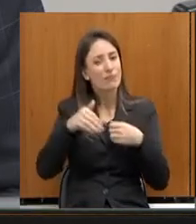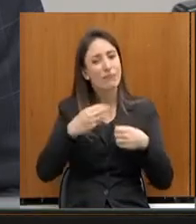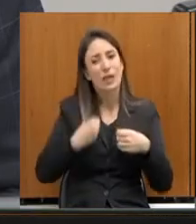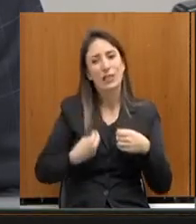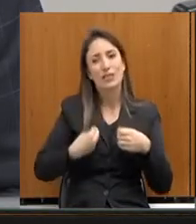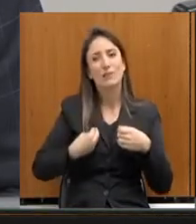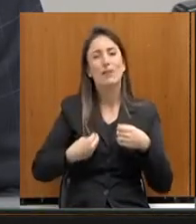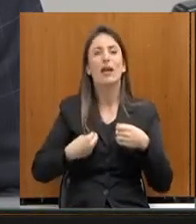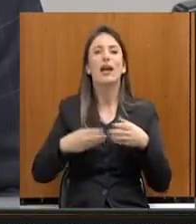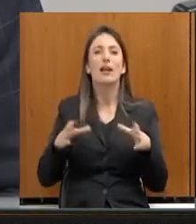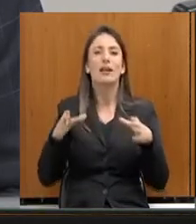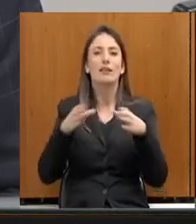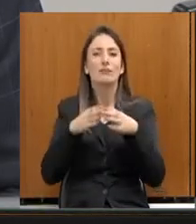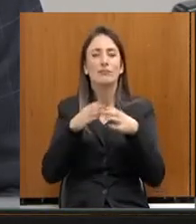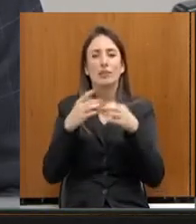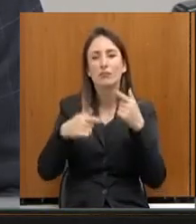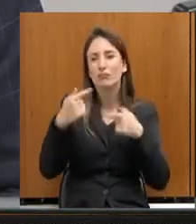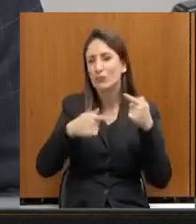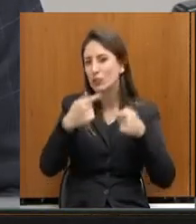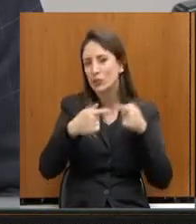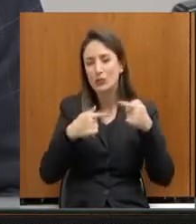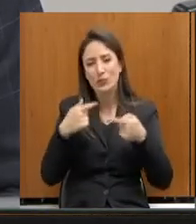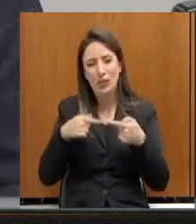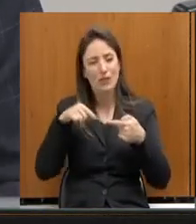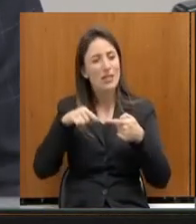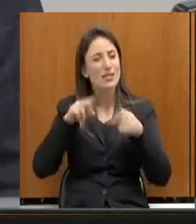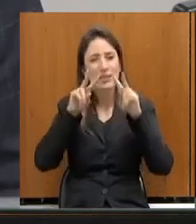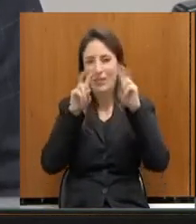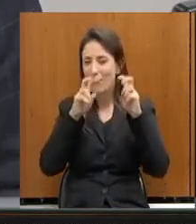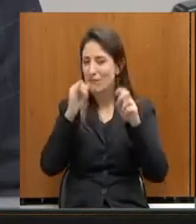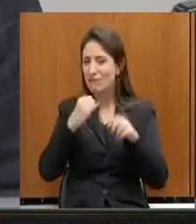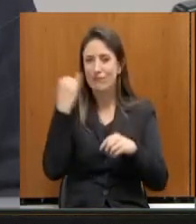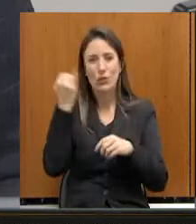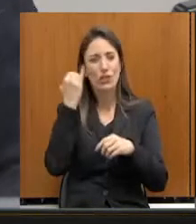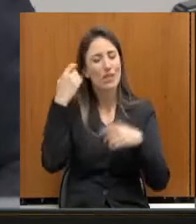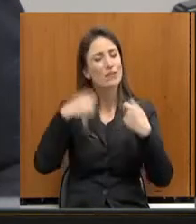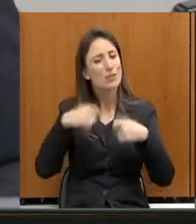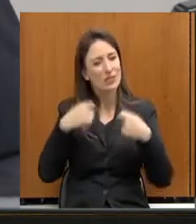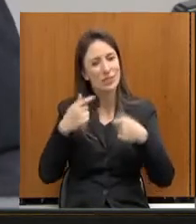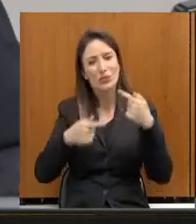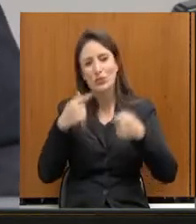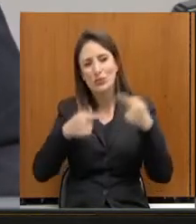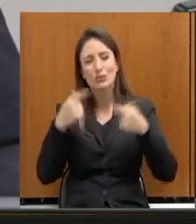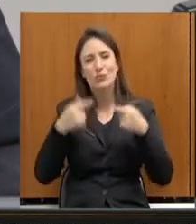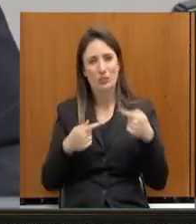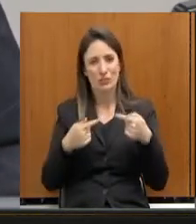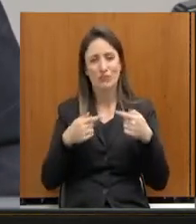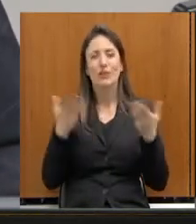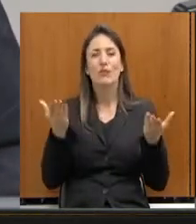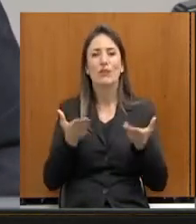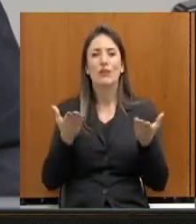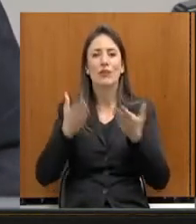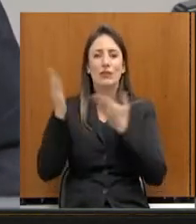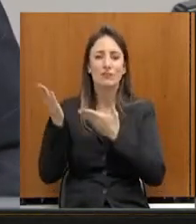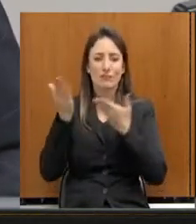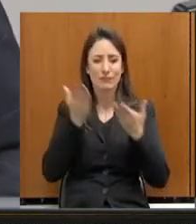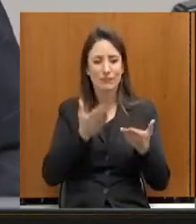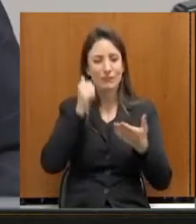relevância que tem que ser discutidos e debatidos aqui eu passo a palavra aqui a